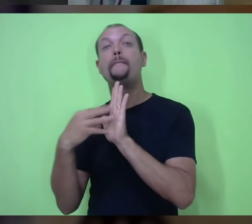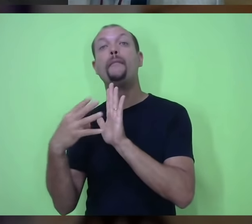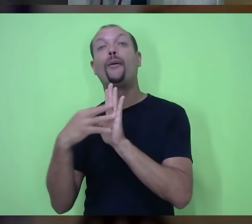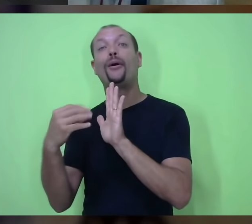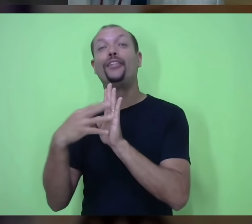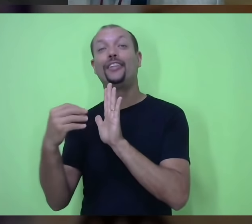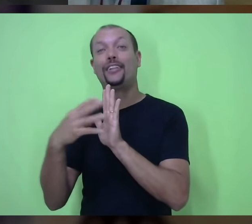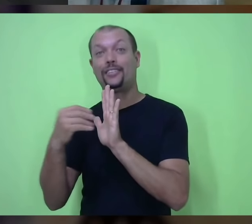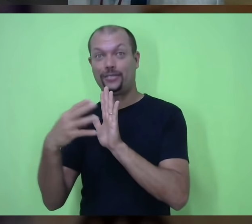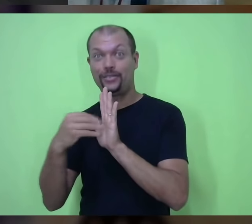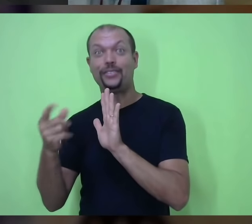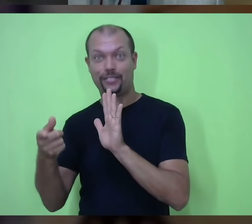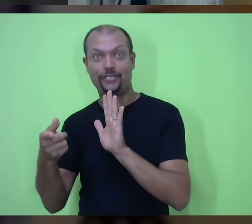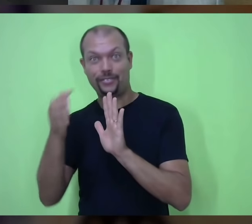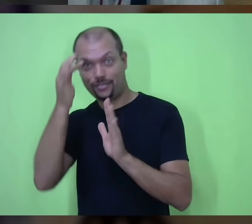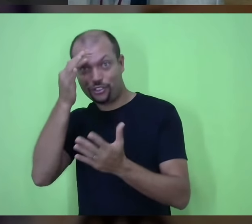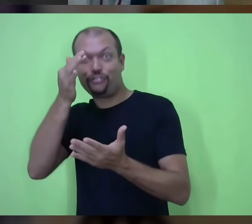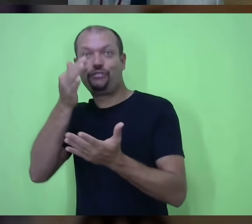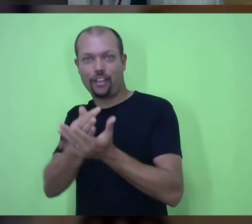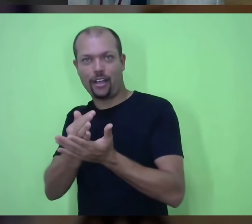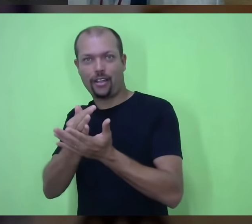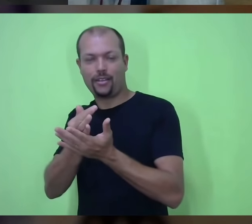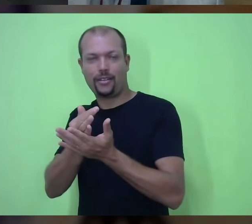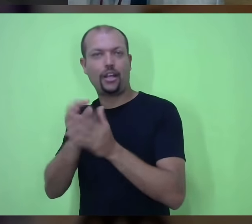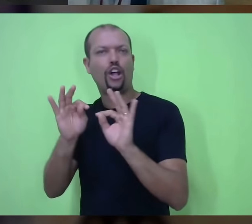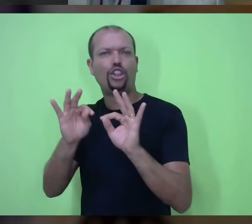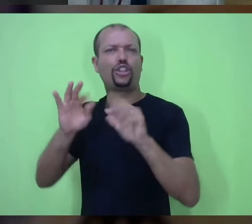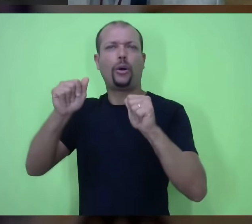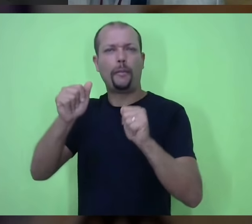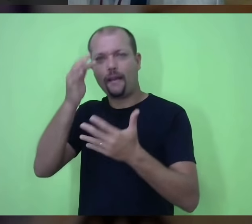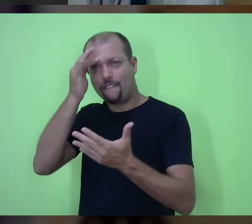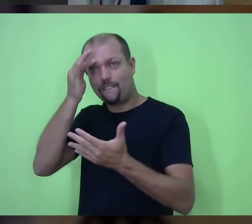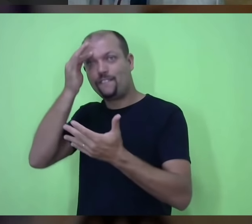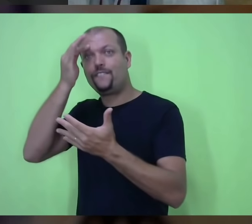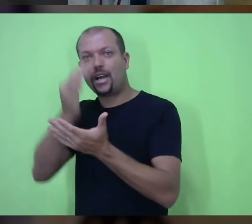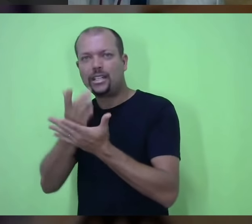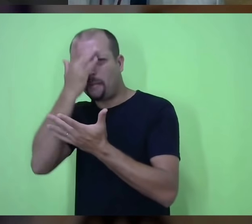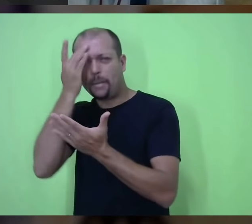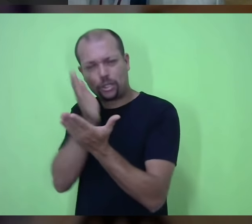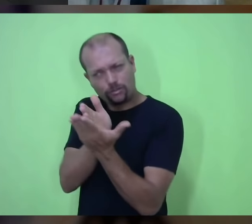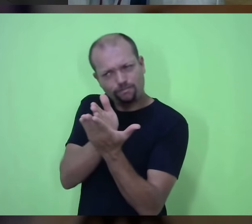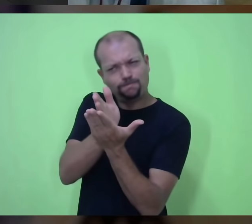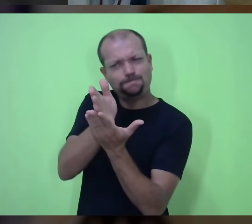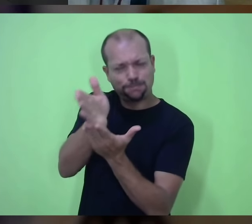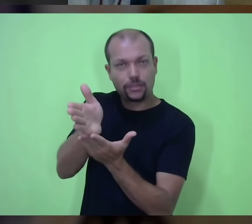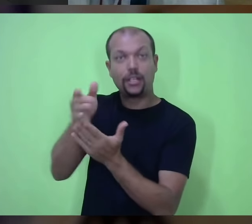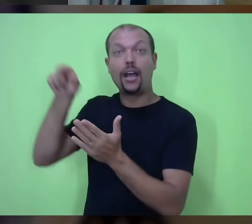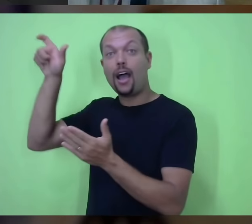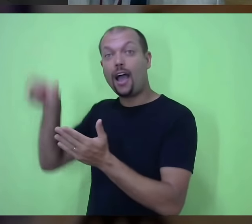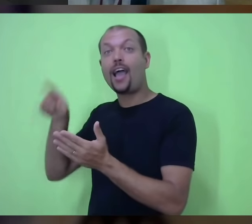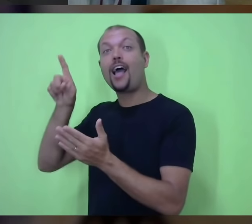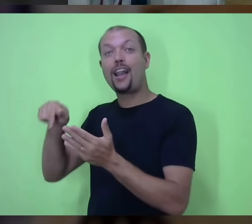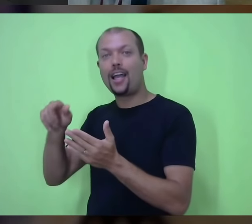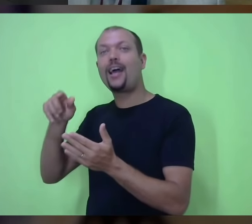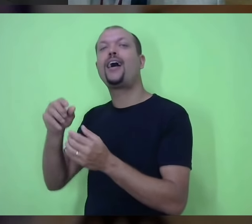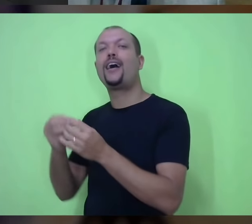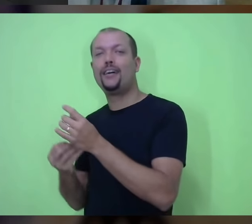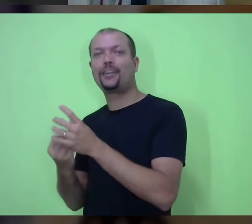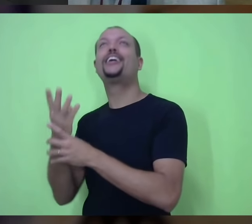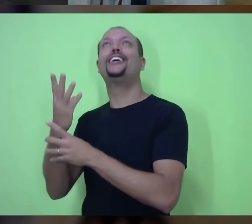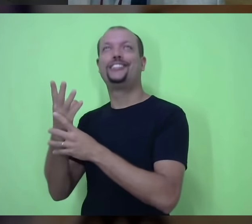referência para a galeria da fé, a plenitude daqueles que caminharam pela fé, ele é o próprio cumprimento